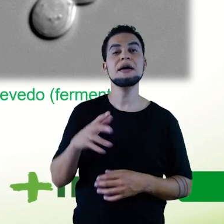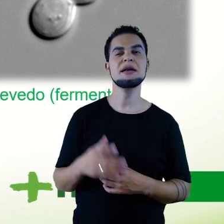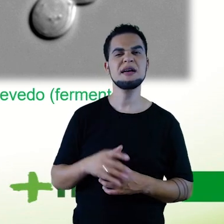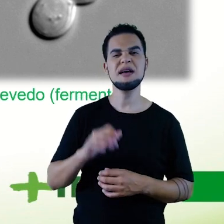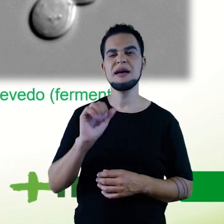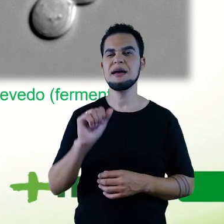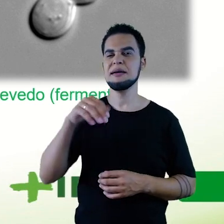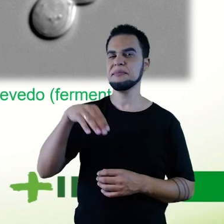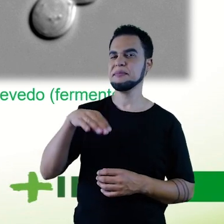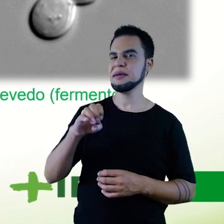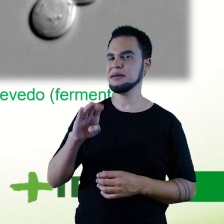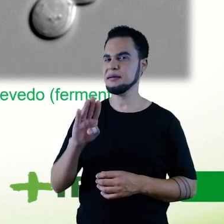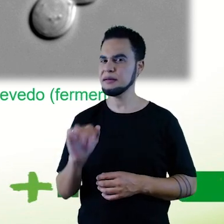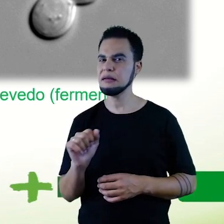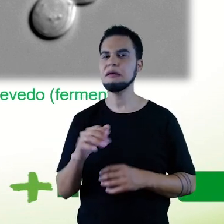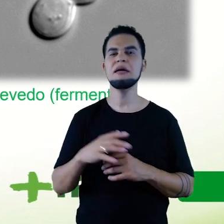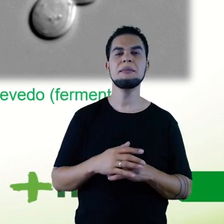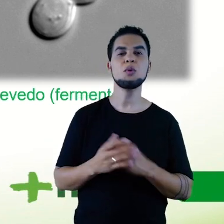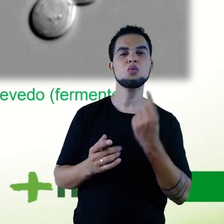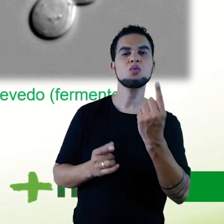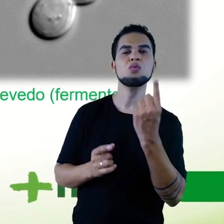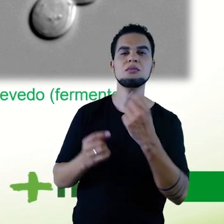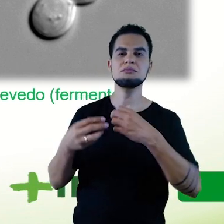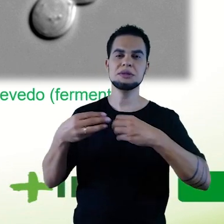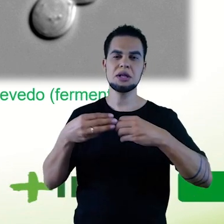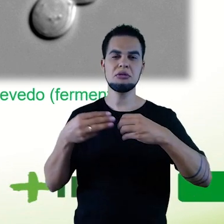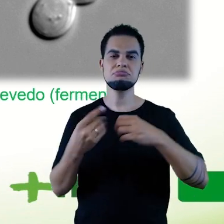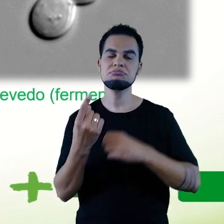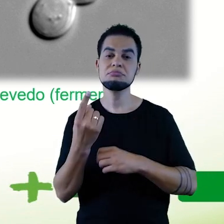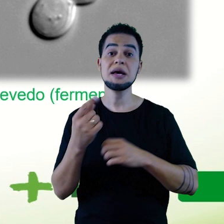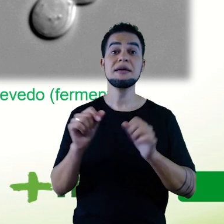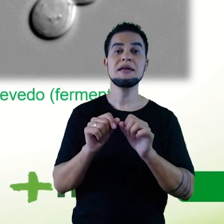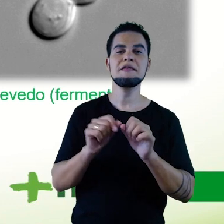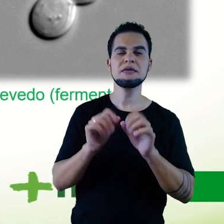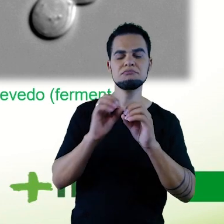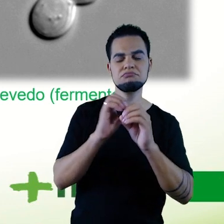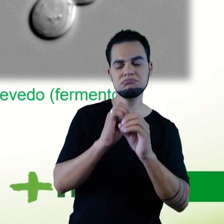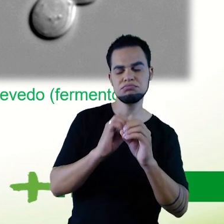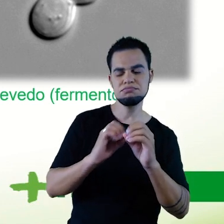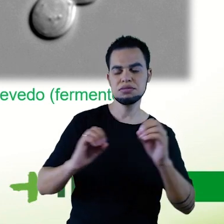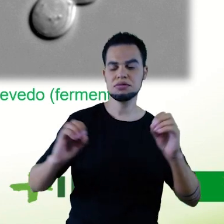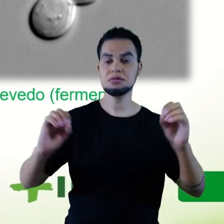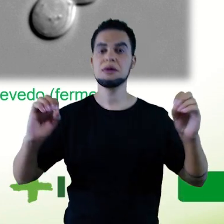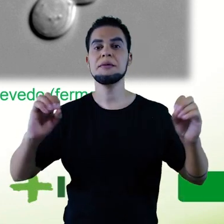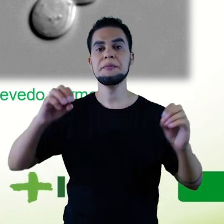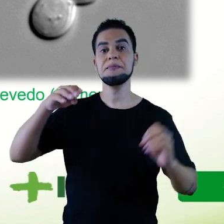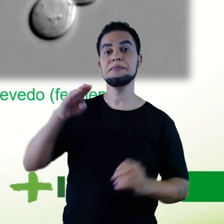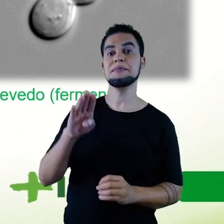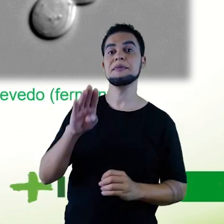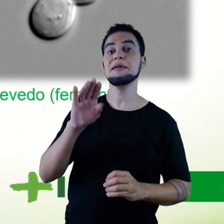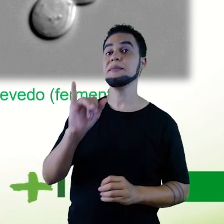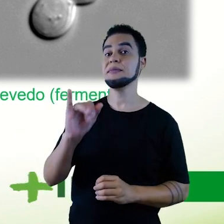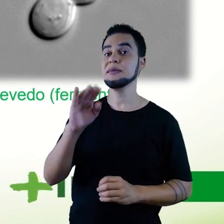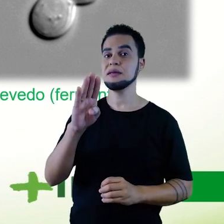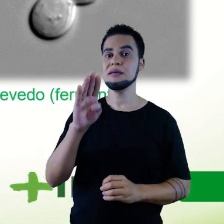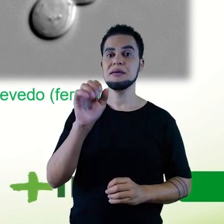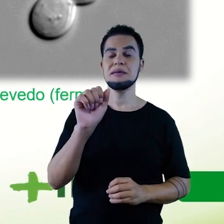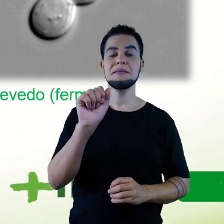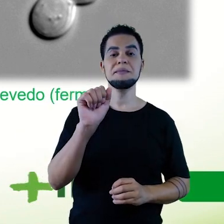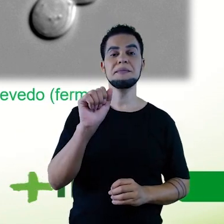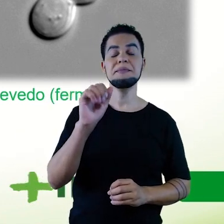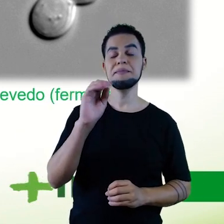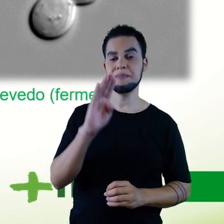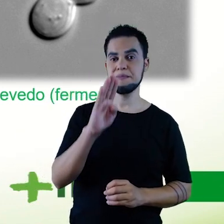esses ameba, né, são seres unicelulares, eles fazem divisão binária ou